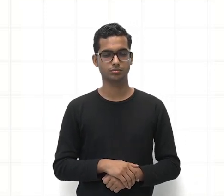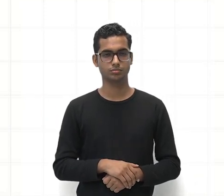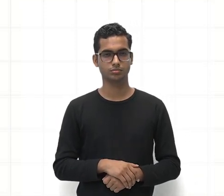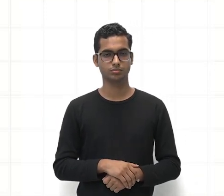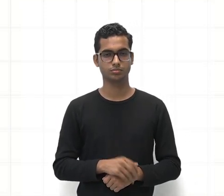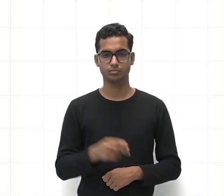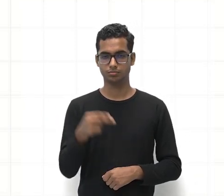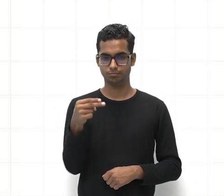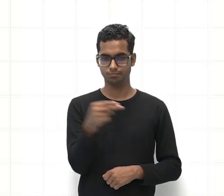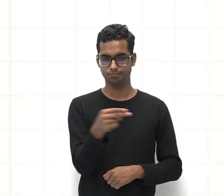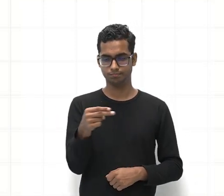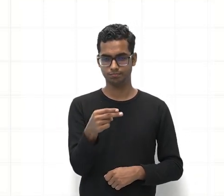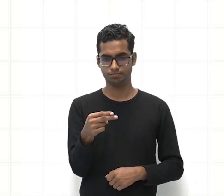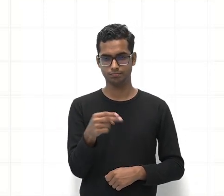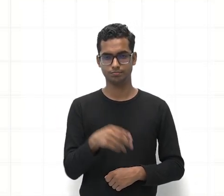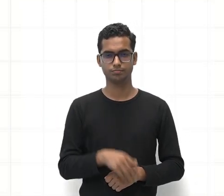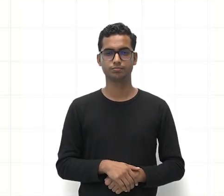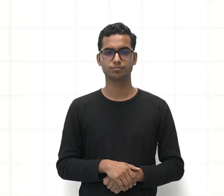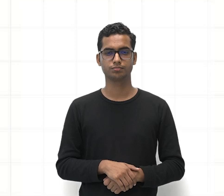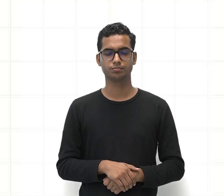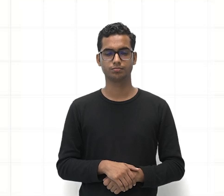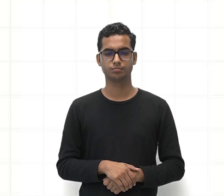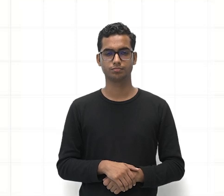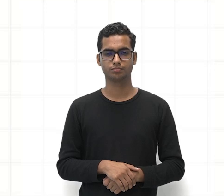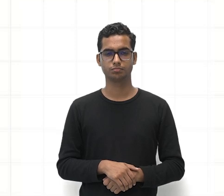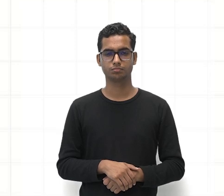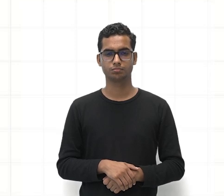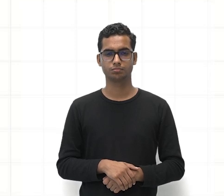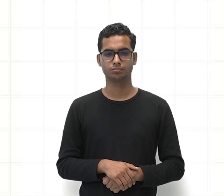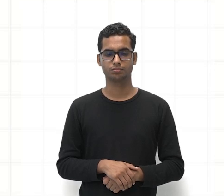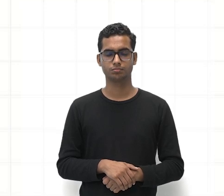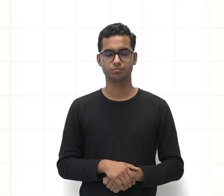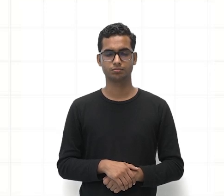100,98. Tá. Aí, multiplicando isso daqui, ó,